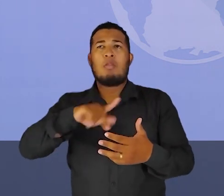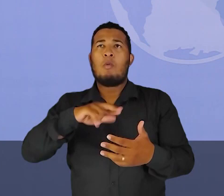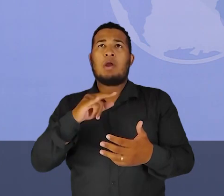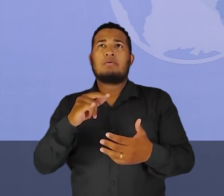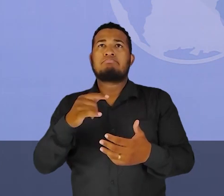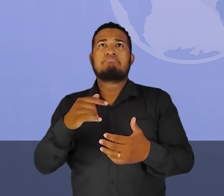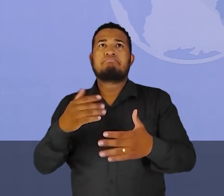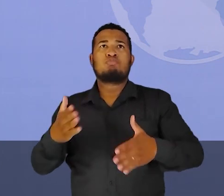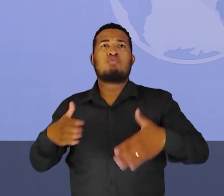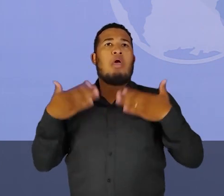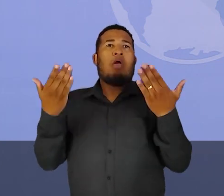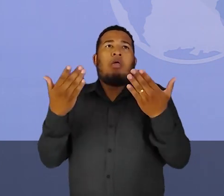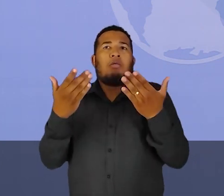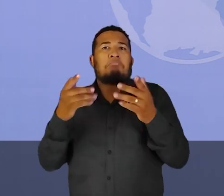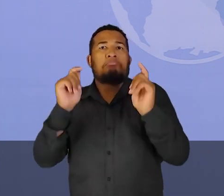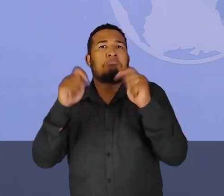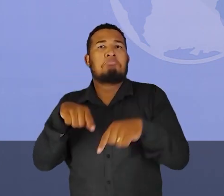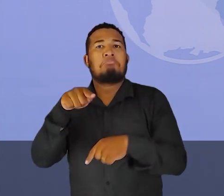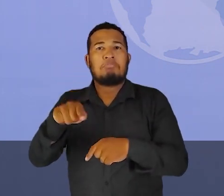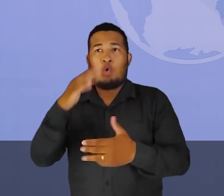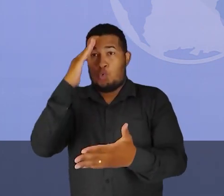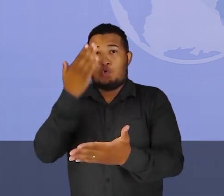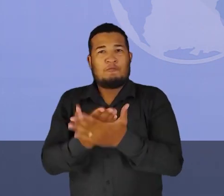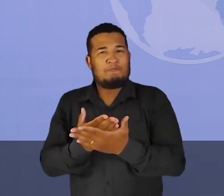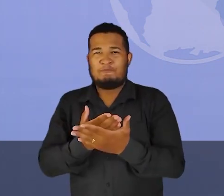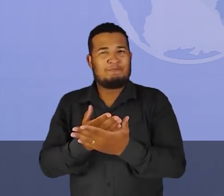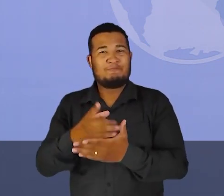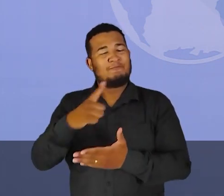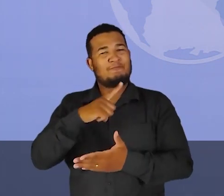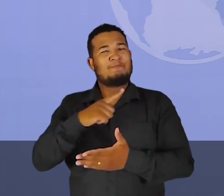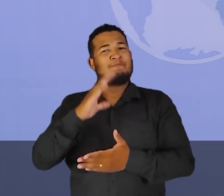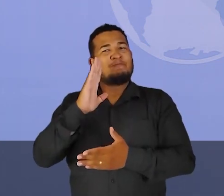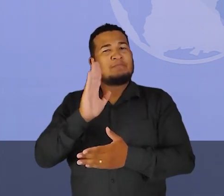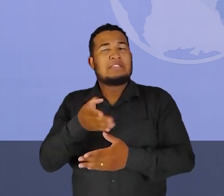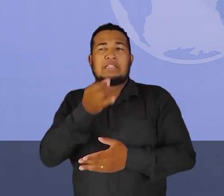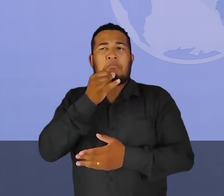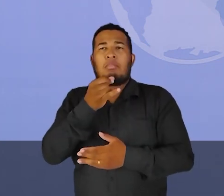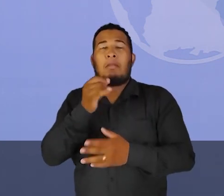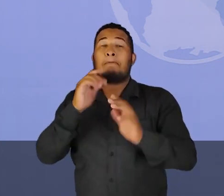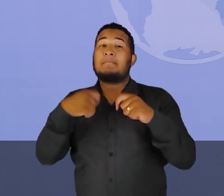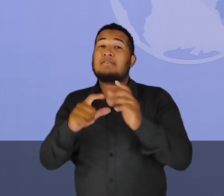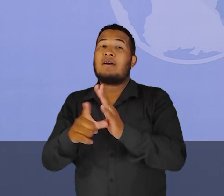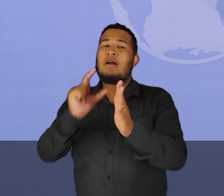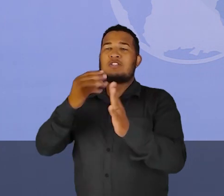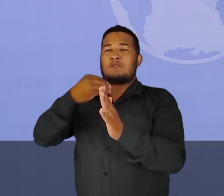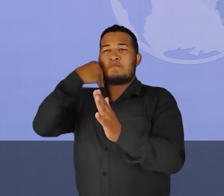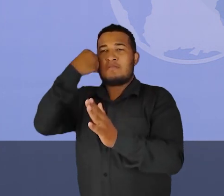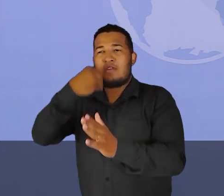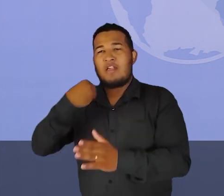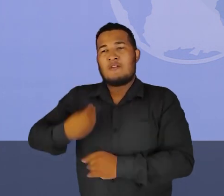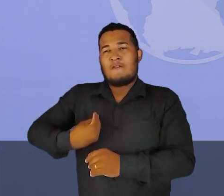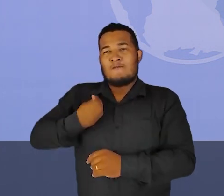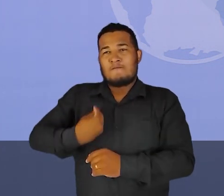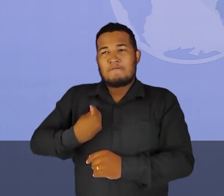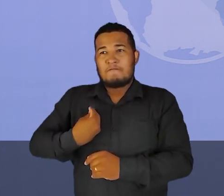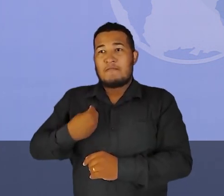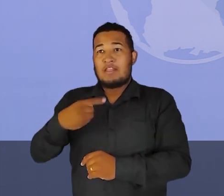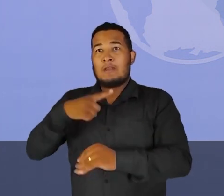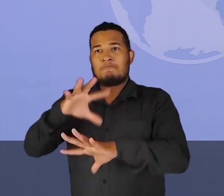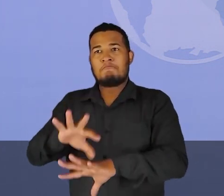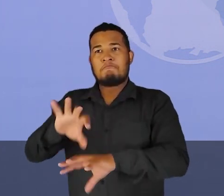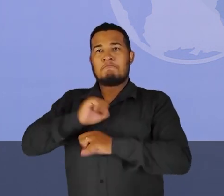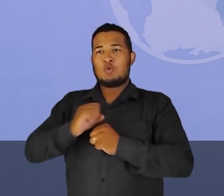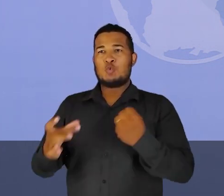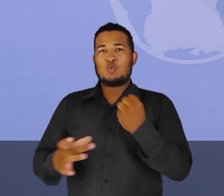vê-la confiança, já tem esse atributo, ela precisou experimentar e vivenciar. Então, essas práticas, com